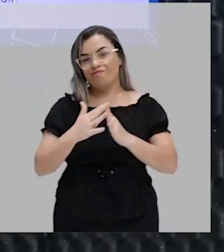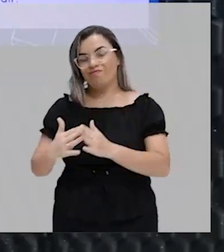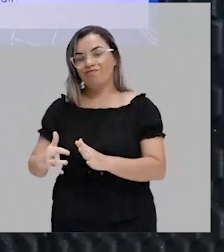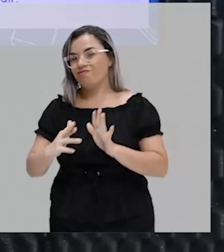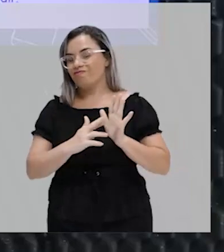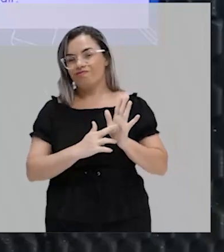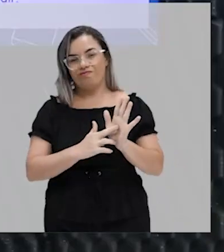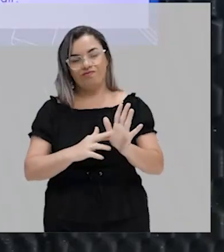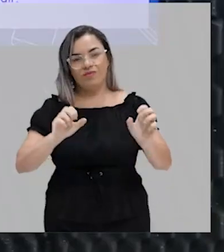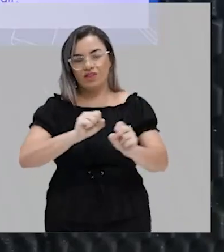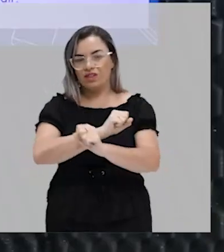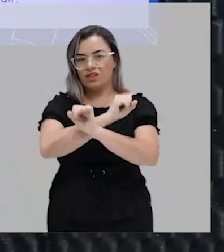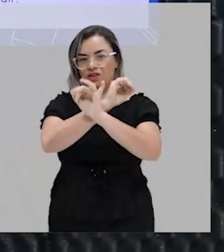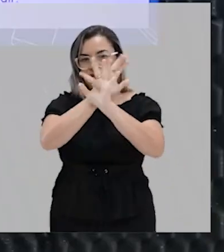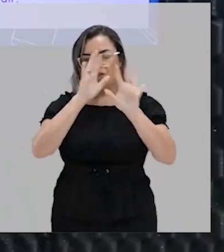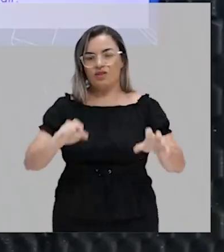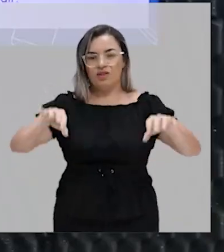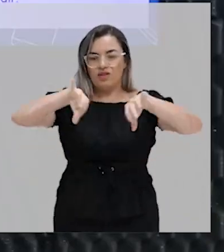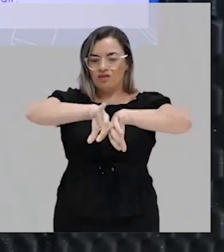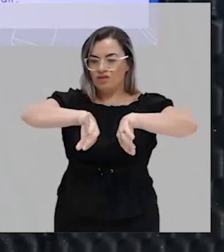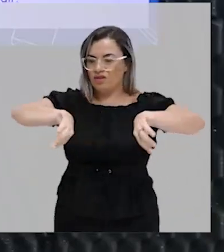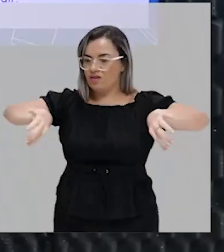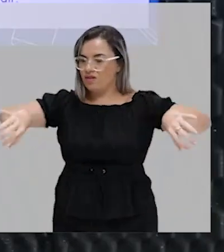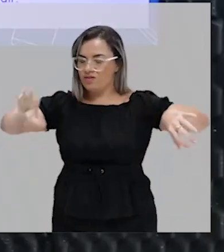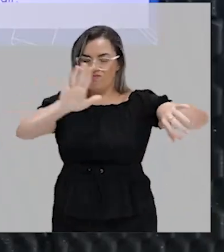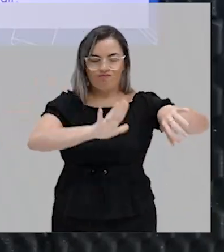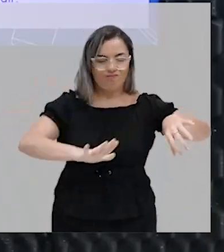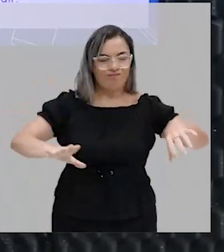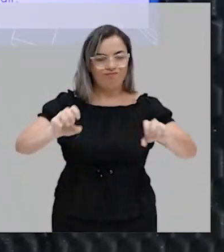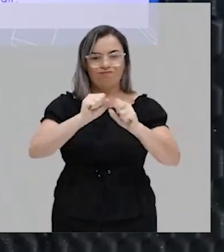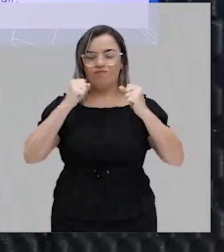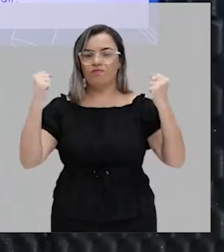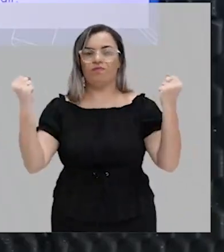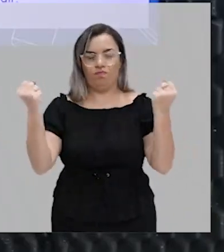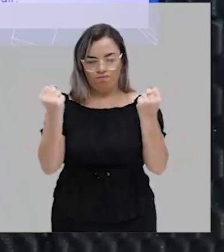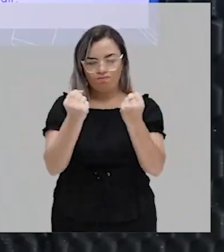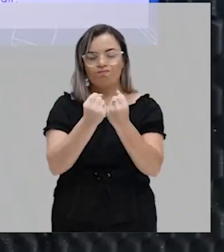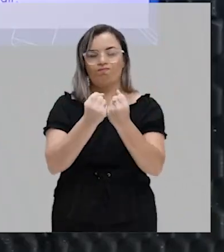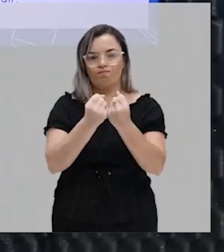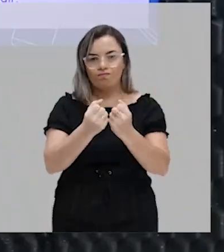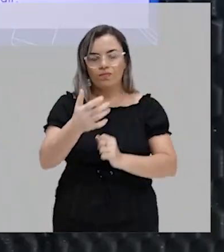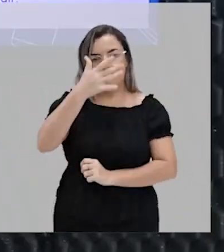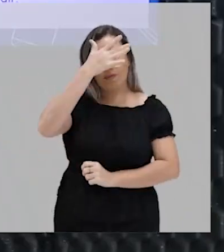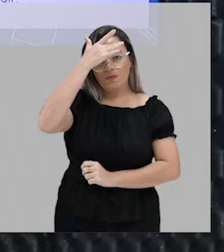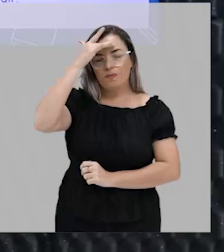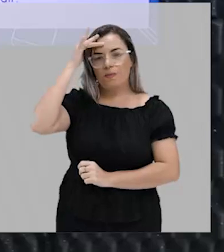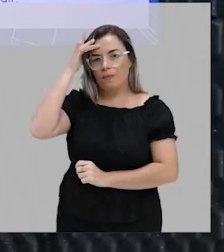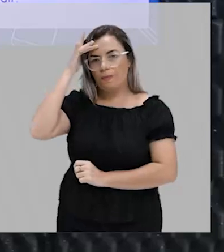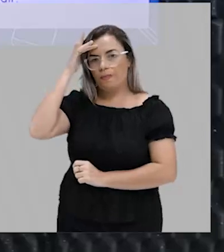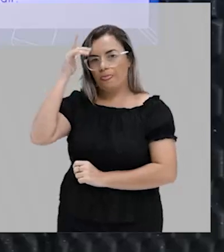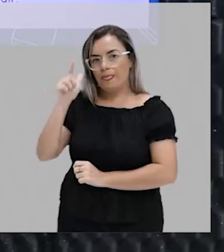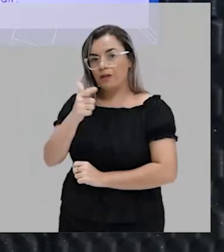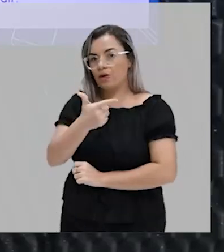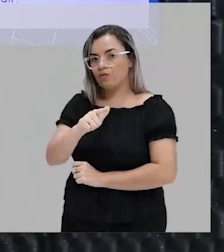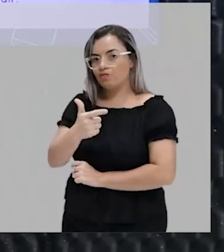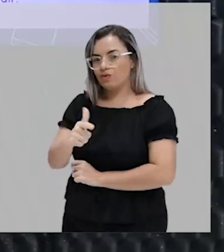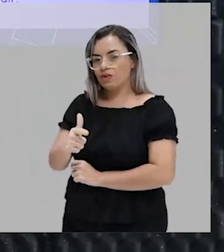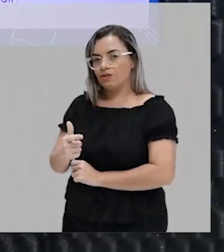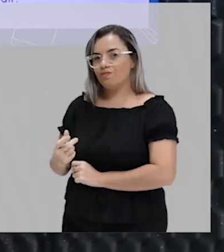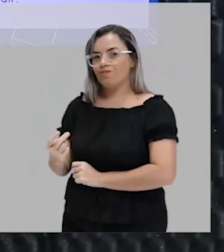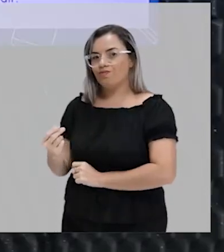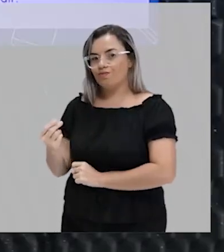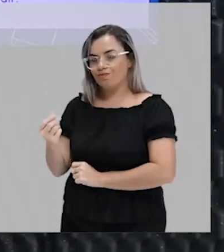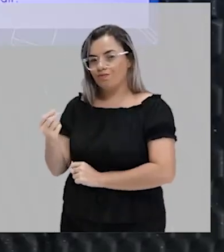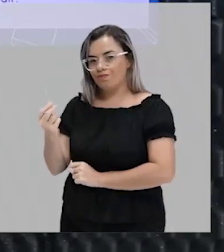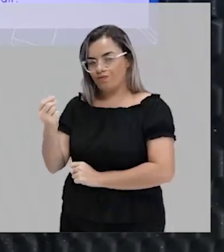representação clara da chamada segregação socioespacial, né? Que é justamente pessoas que não têm o capital, né,